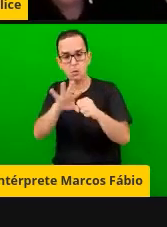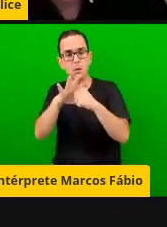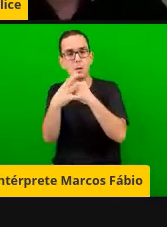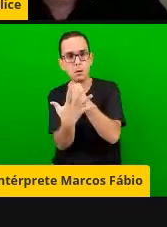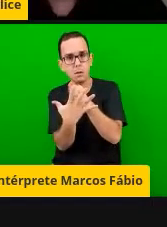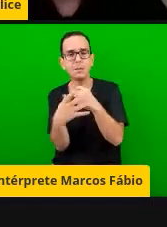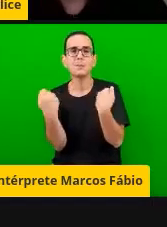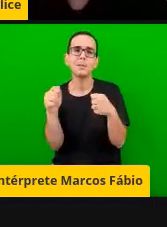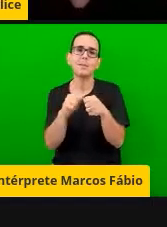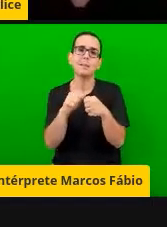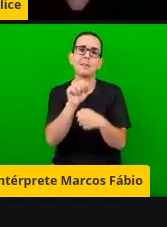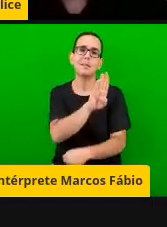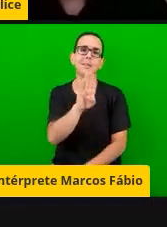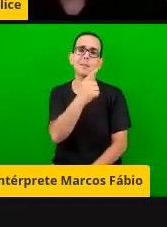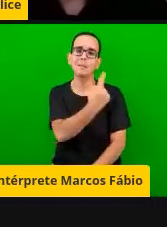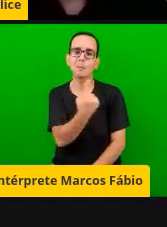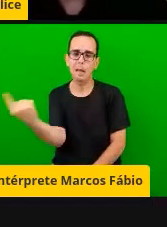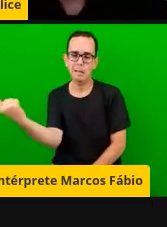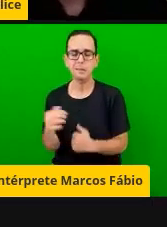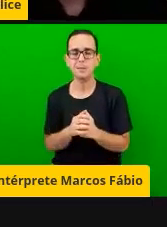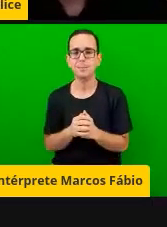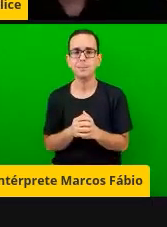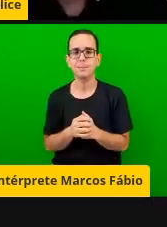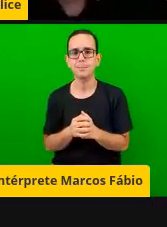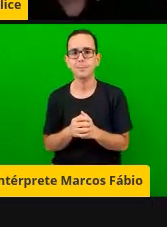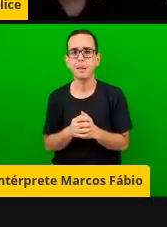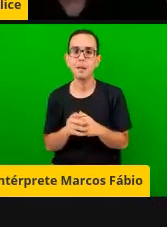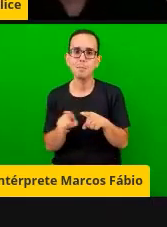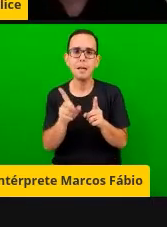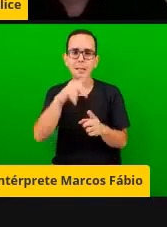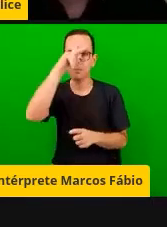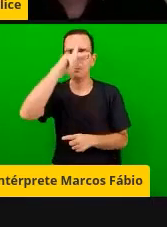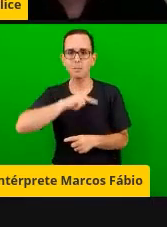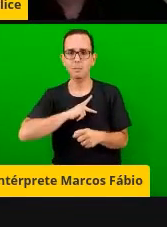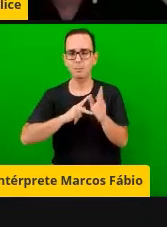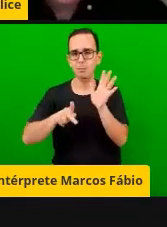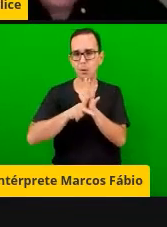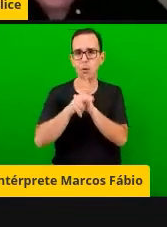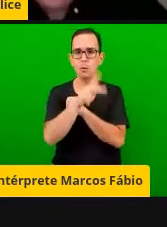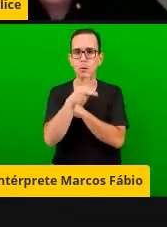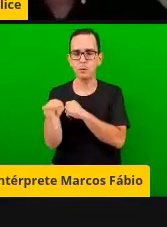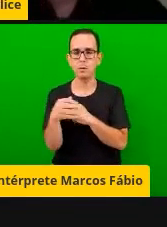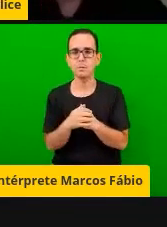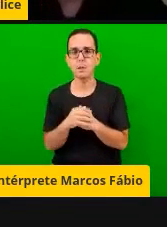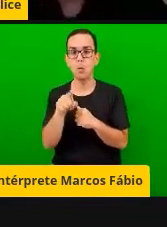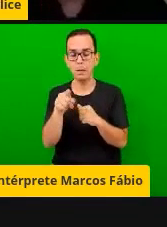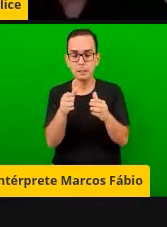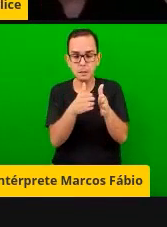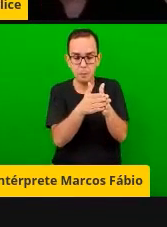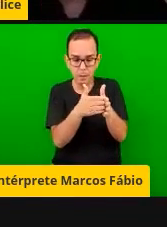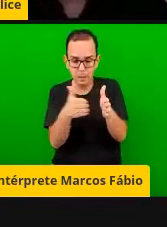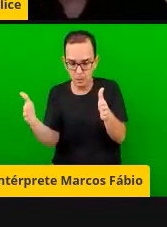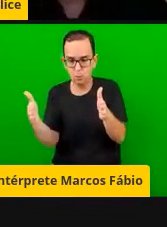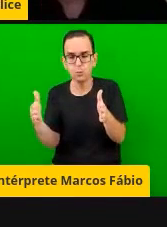por bimestre. Mas, dá autonomia para o professor. Então, com esse período aí que chegou, né,